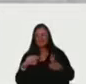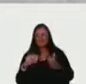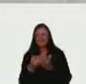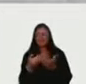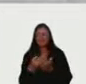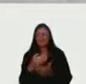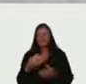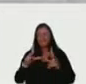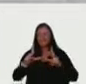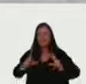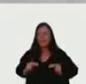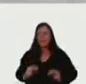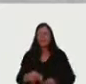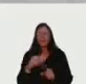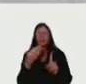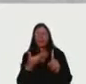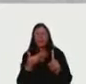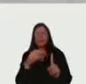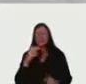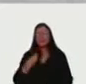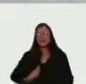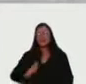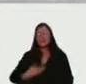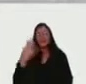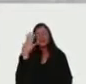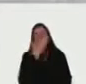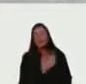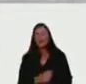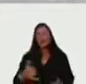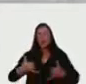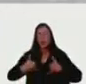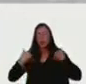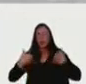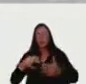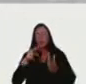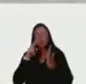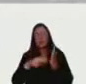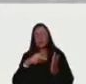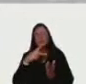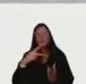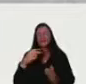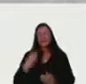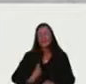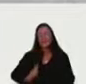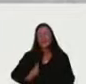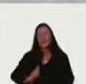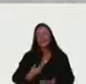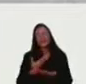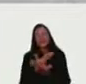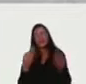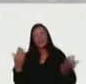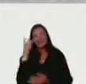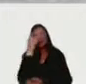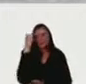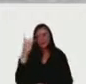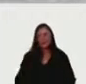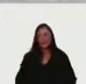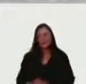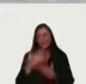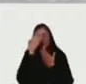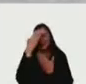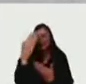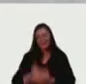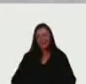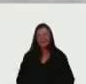vida linda. Vai ser um orgulho para eu poder ler a sua vida um pouquinho para todos aqui. Muito obrigada por essa possibilidade.